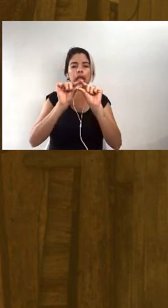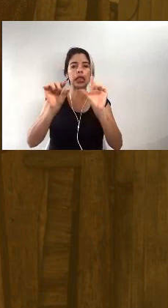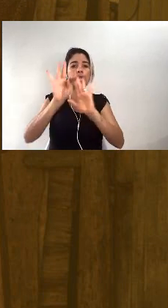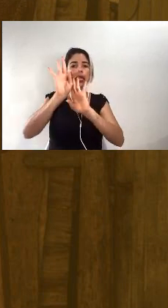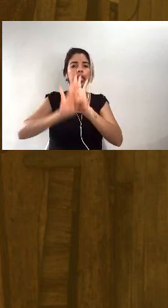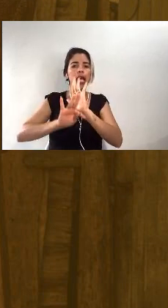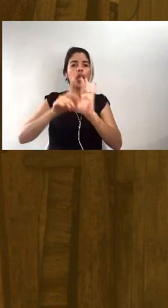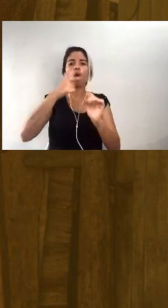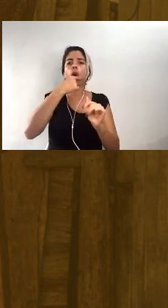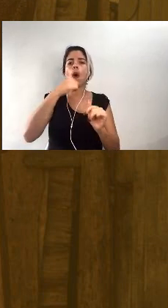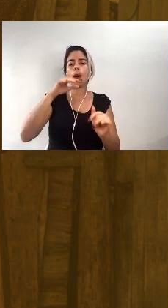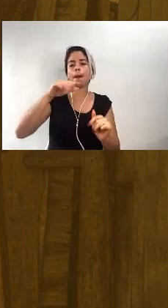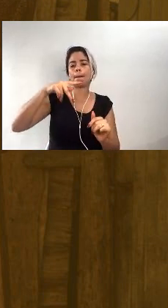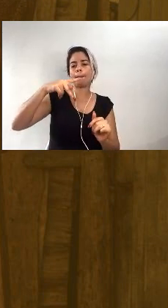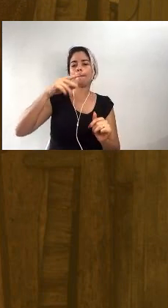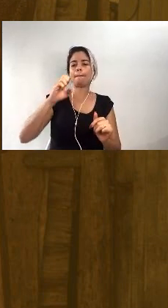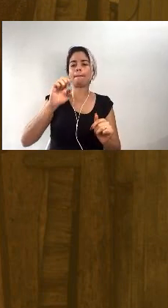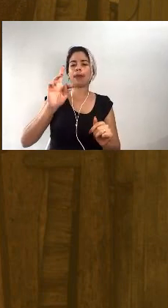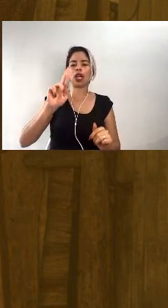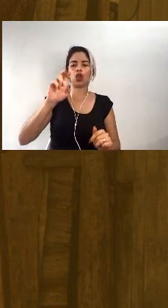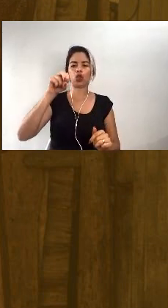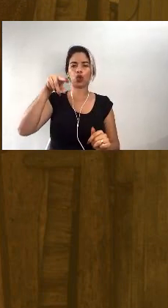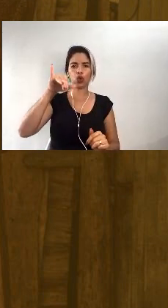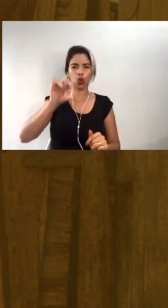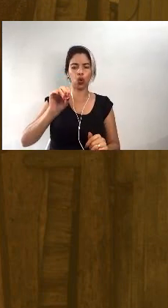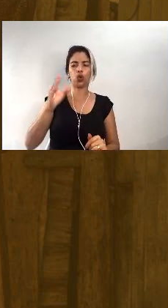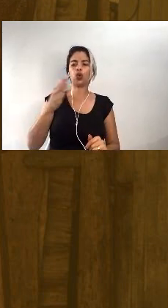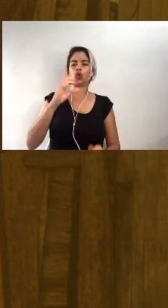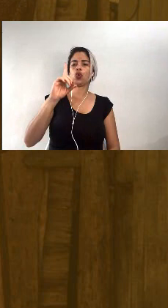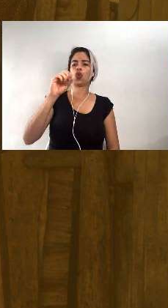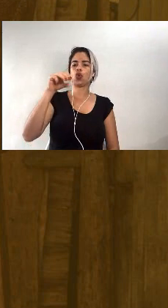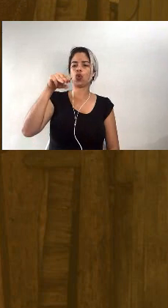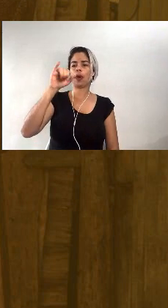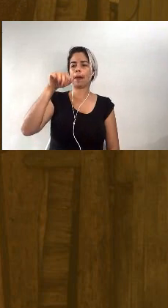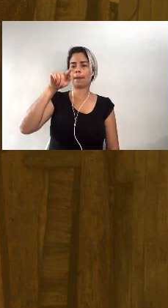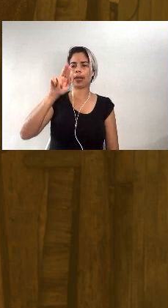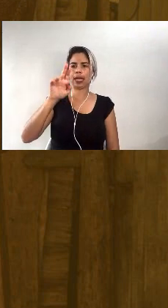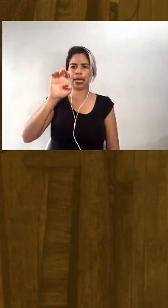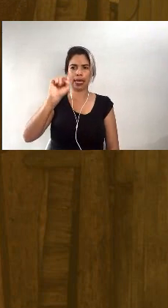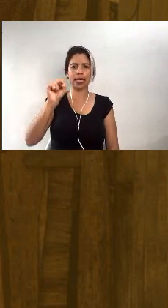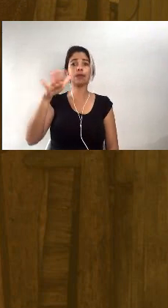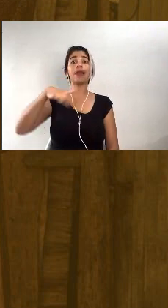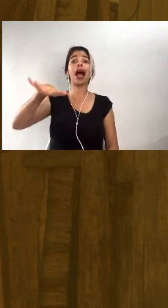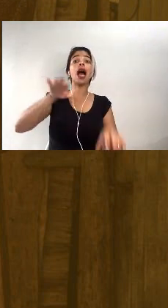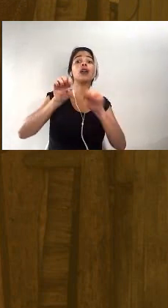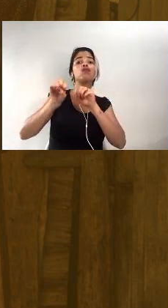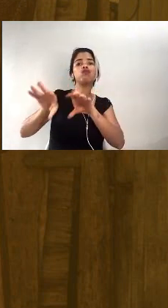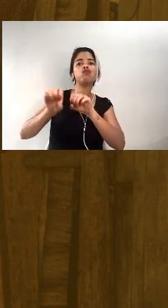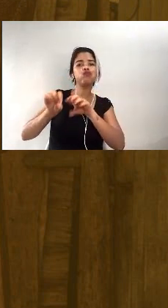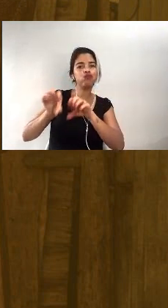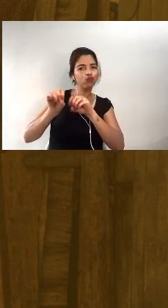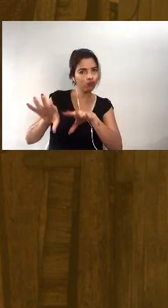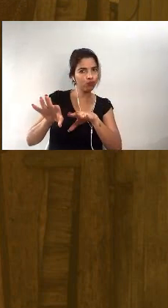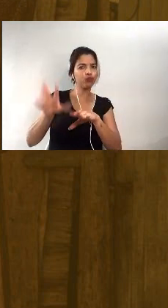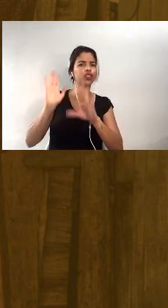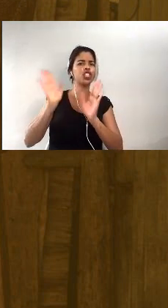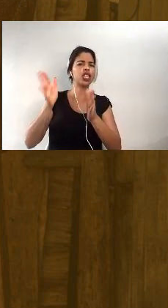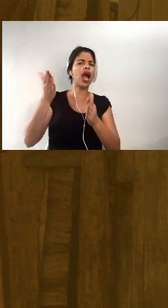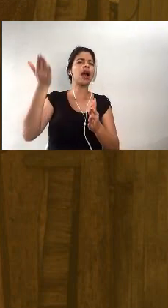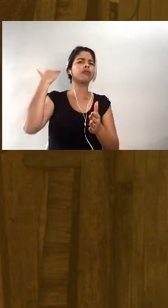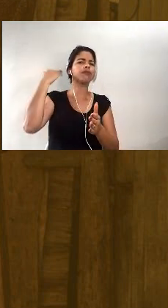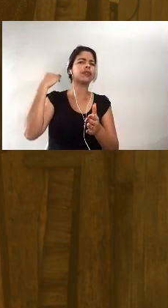Domingues, que é um historiador também negro, né? Nilma é da área da educação, né? Nilma já foi ministra,